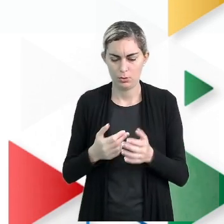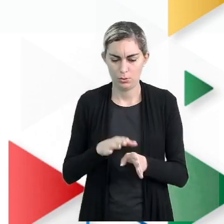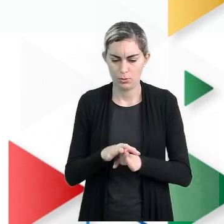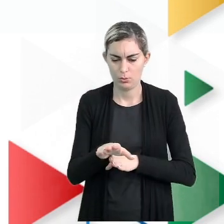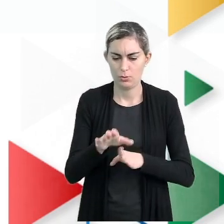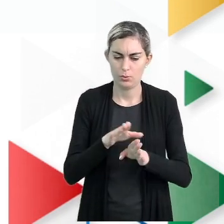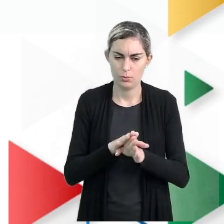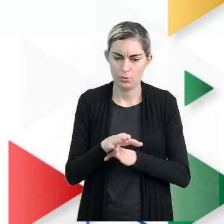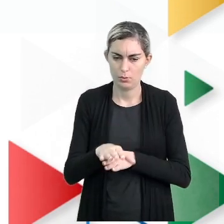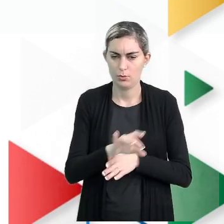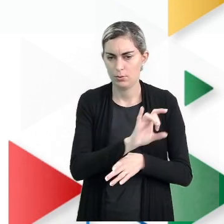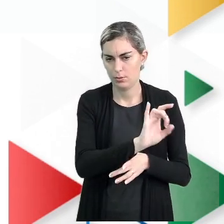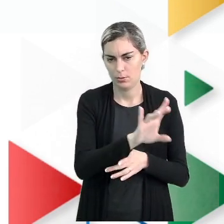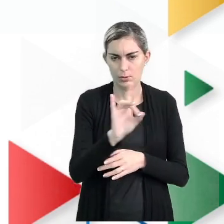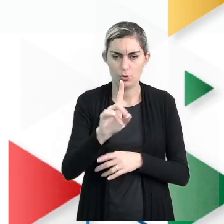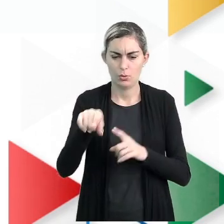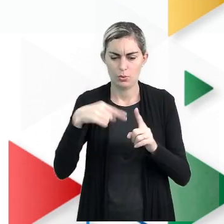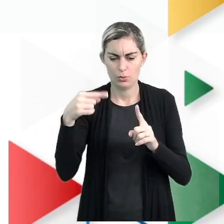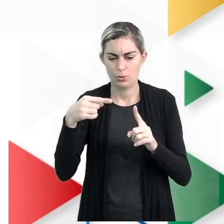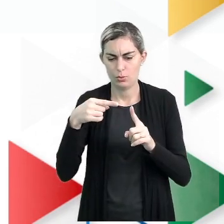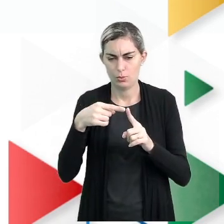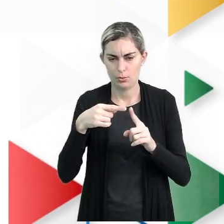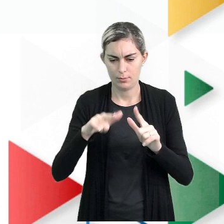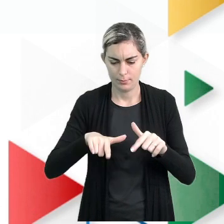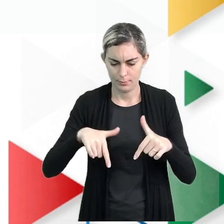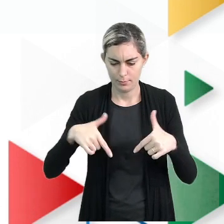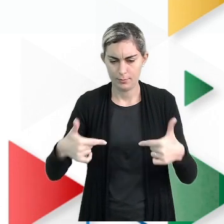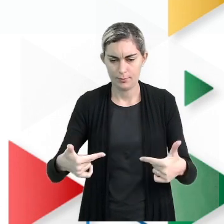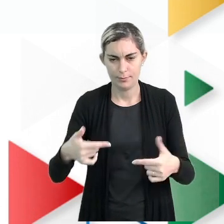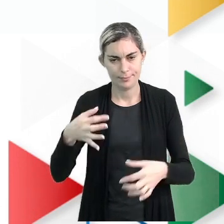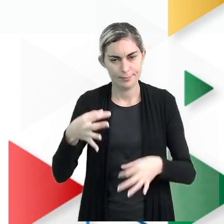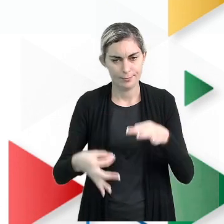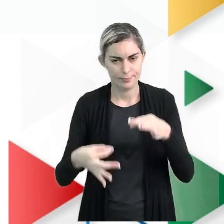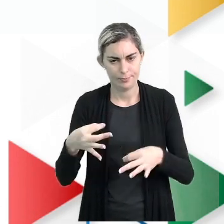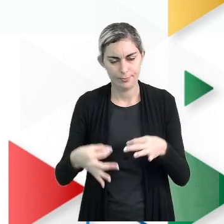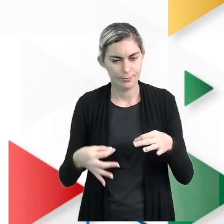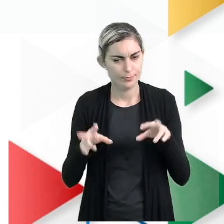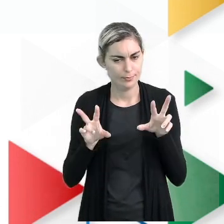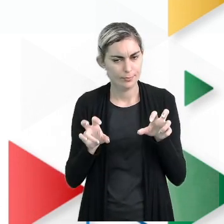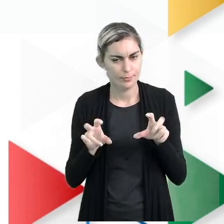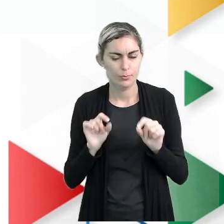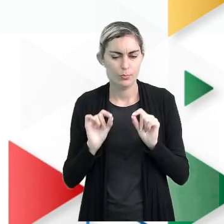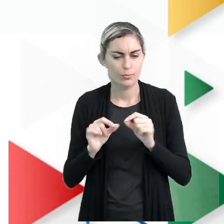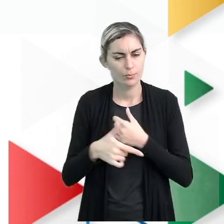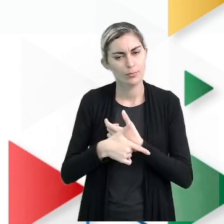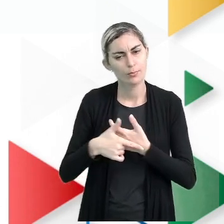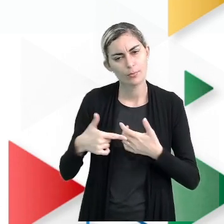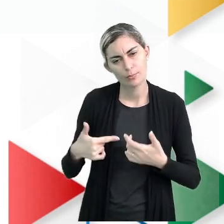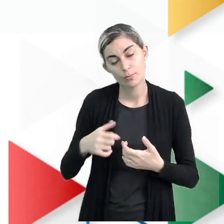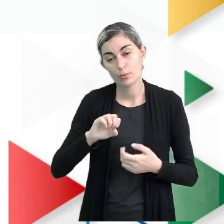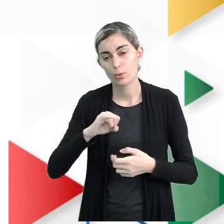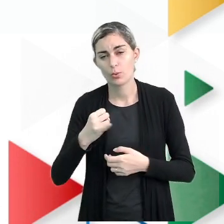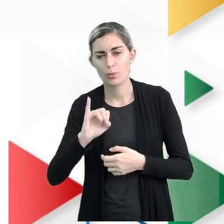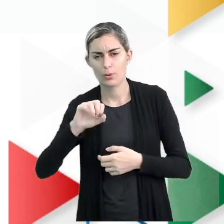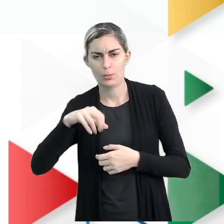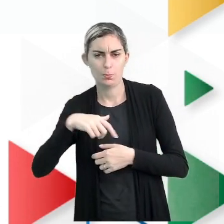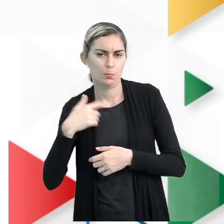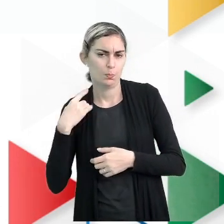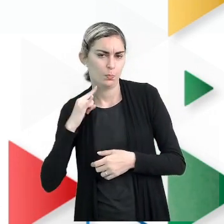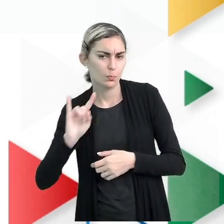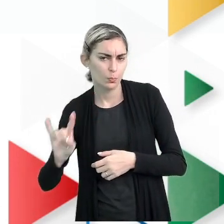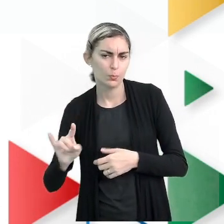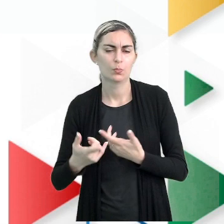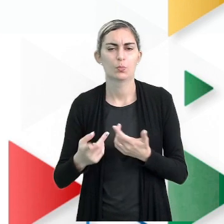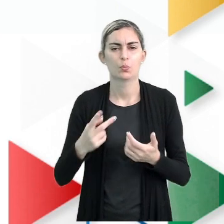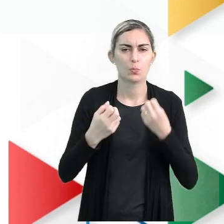cada indivíduo, norteando as suas ações e seus julgamentos sobre o que é moral ou imoral, certo ou errado,